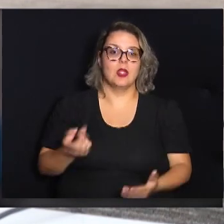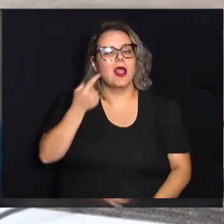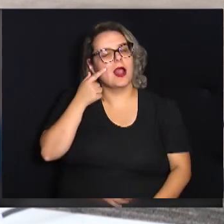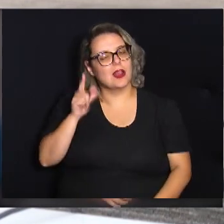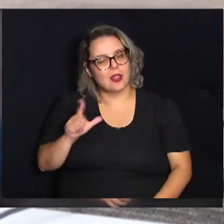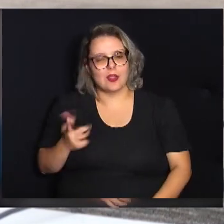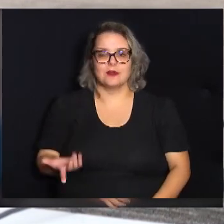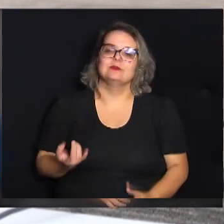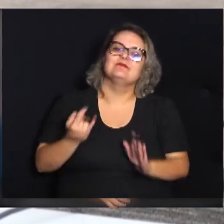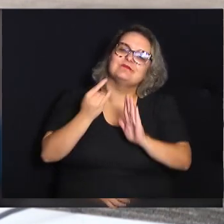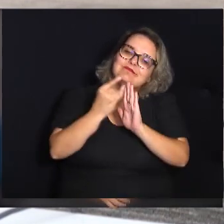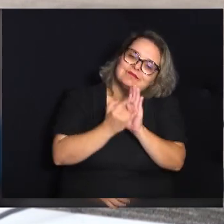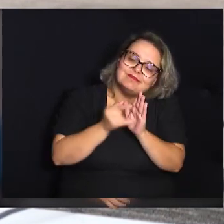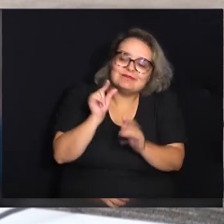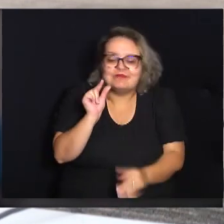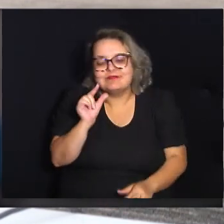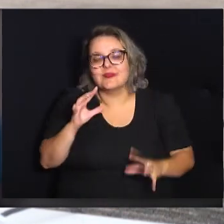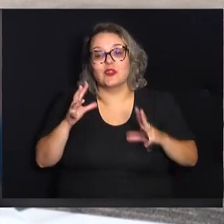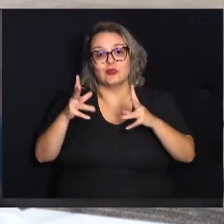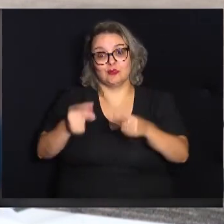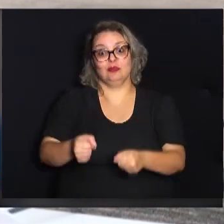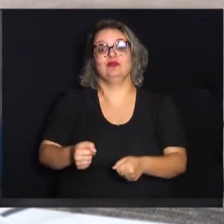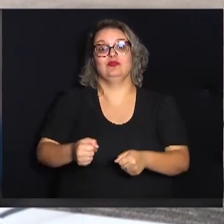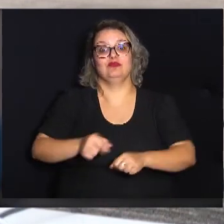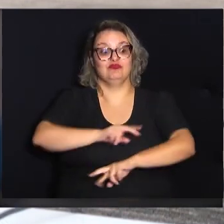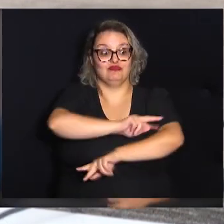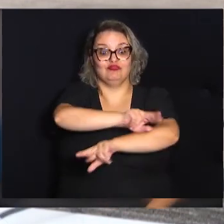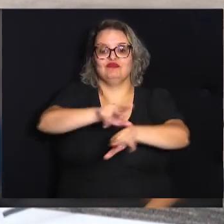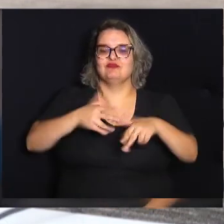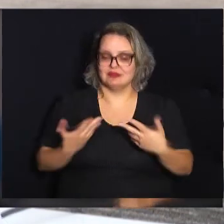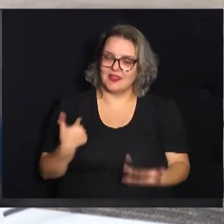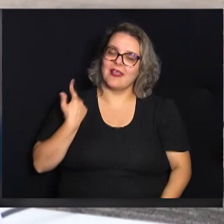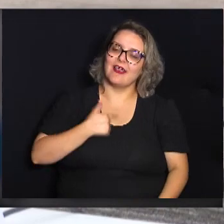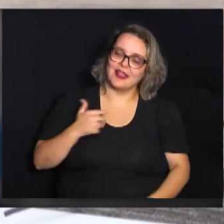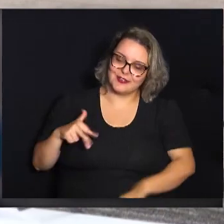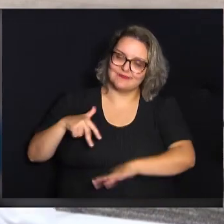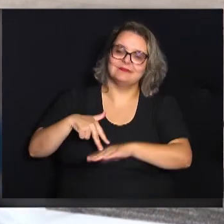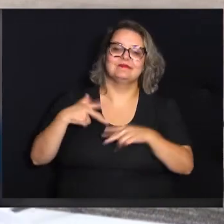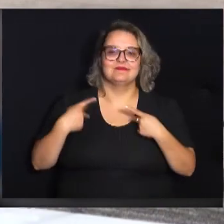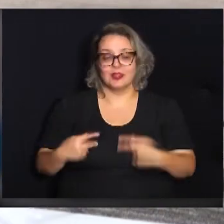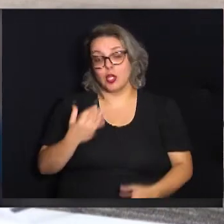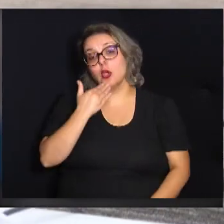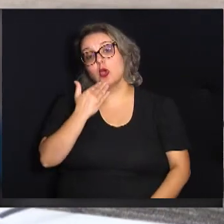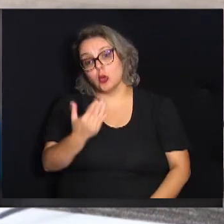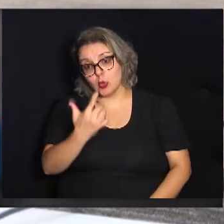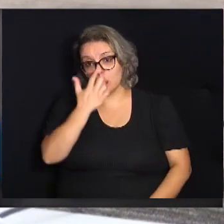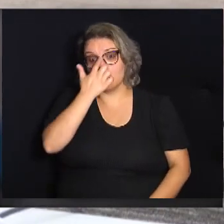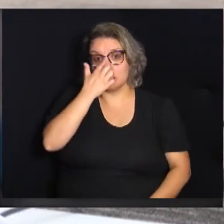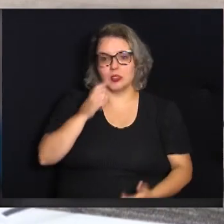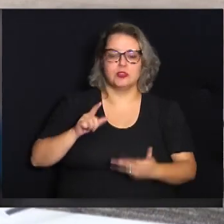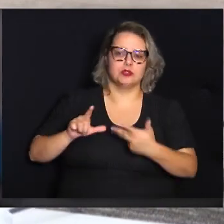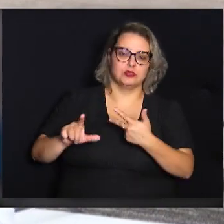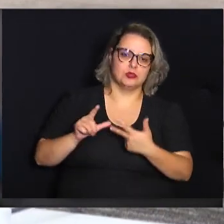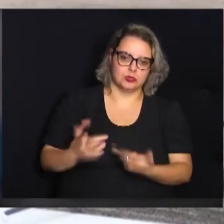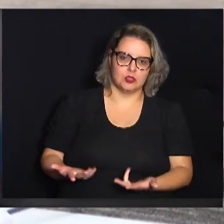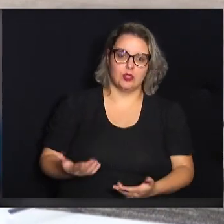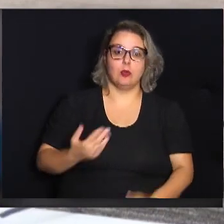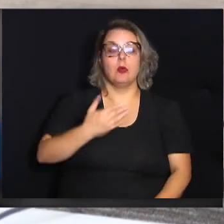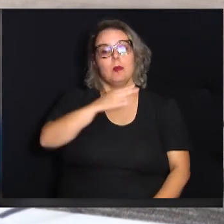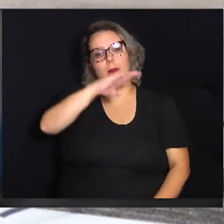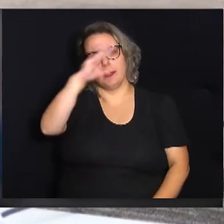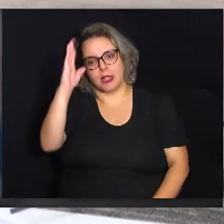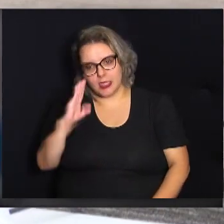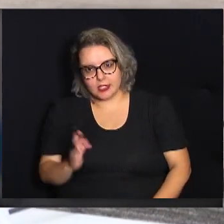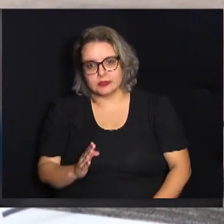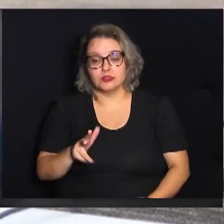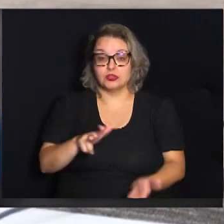sociedade e dos próprios poderes públicos podem contribuir para reverter e que estão inscritos aí nesses